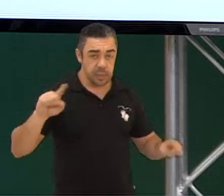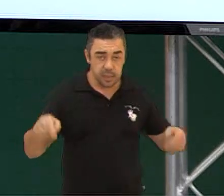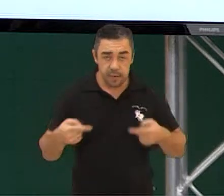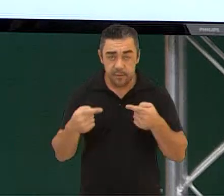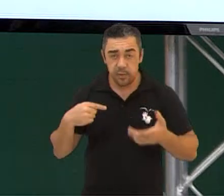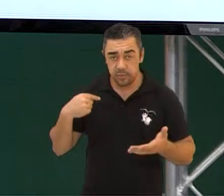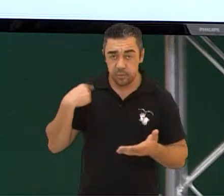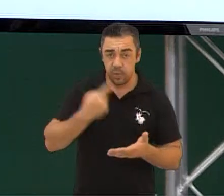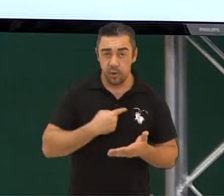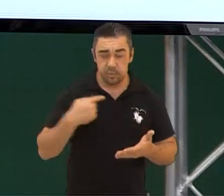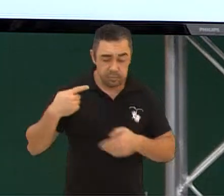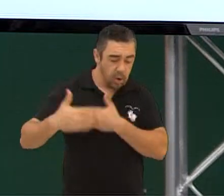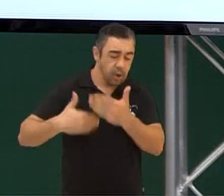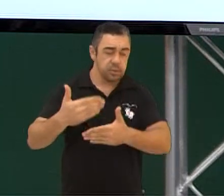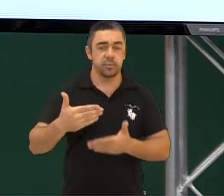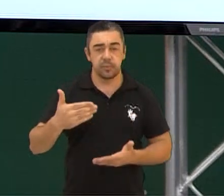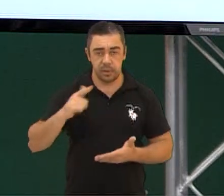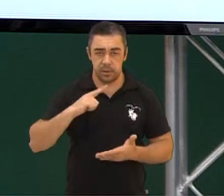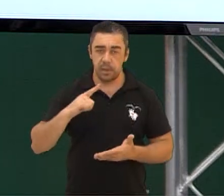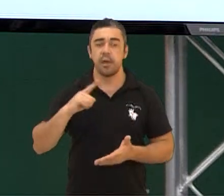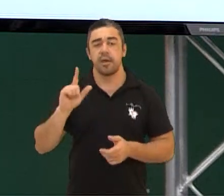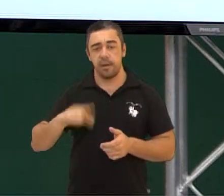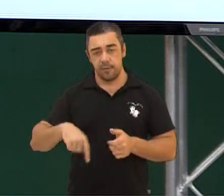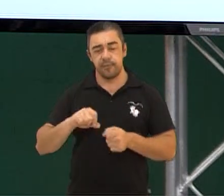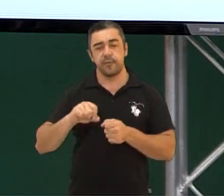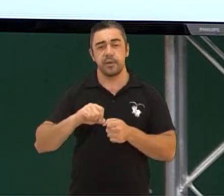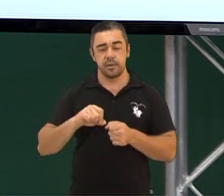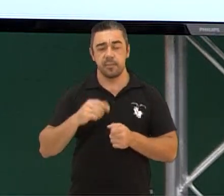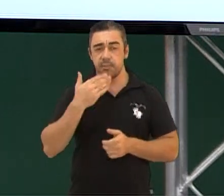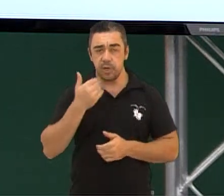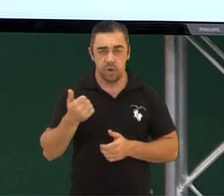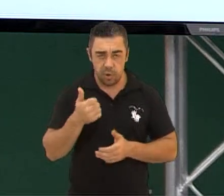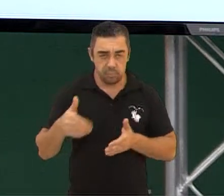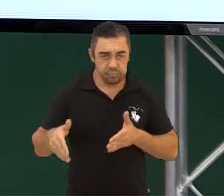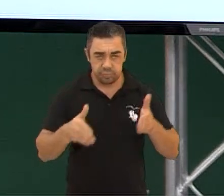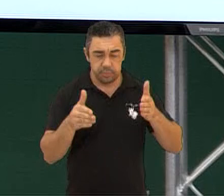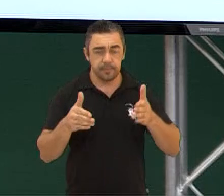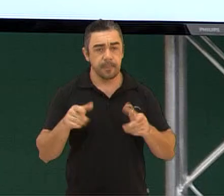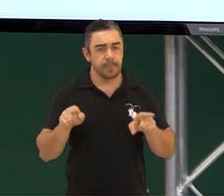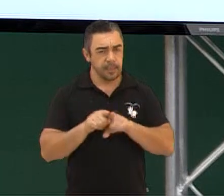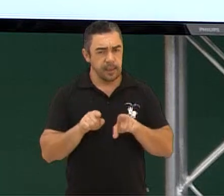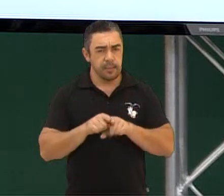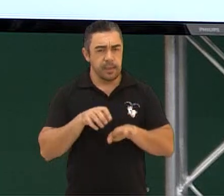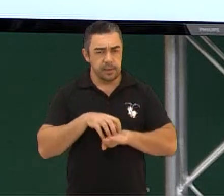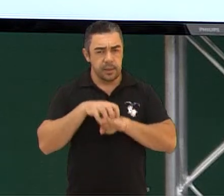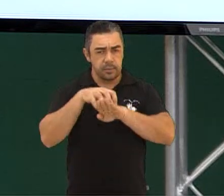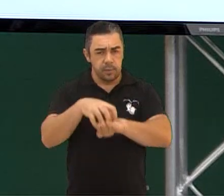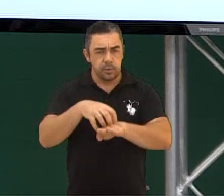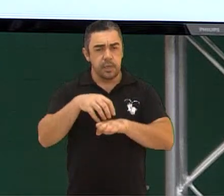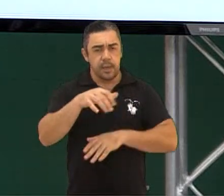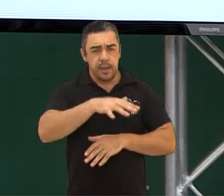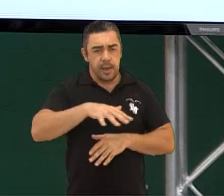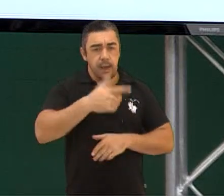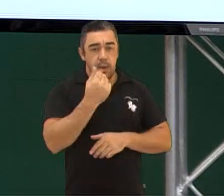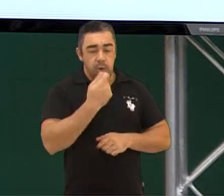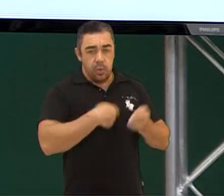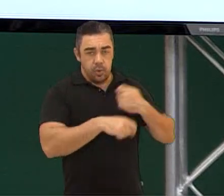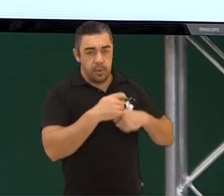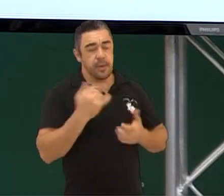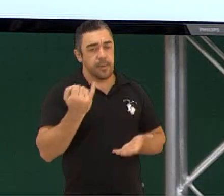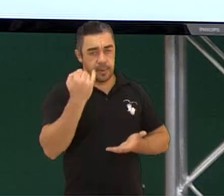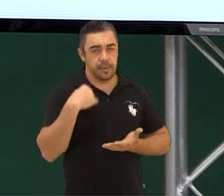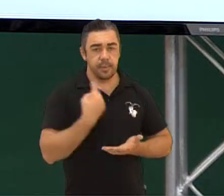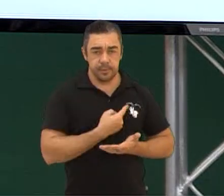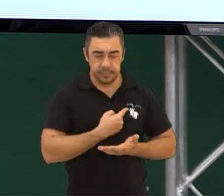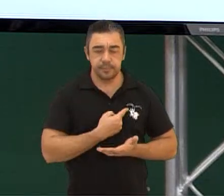próximas ações aí com relação à questão da malha viária. Com relação ao transporte, ele está muito ligado também à questão econômica. É importante para nós, né?